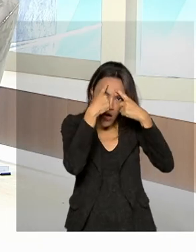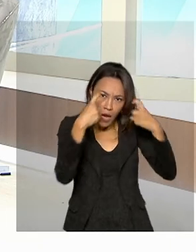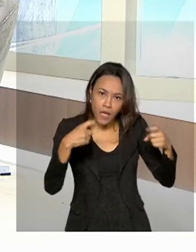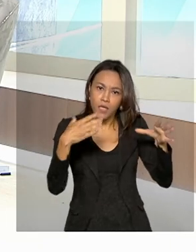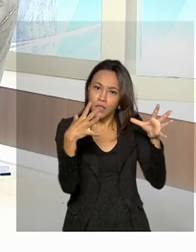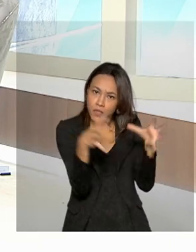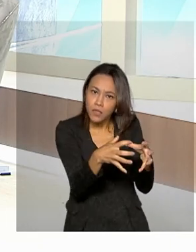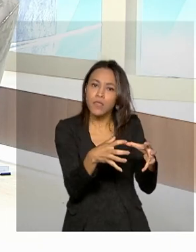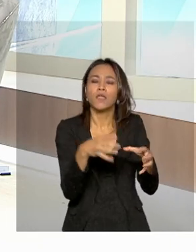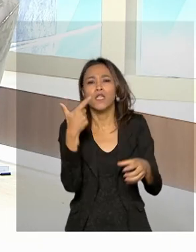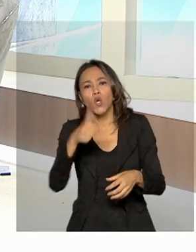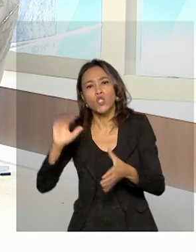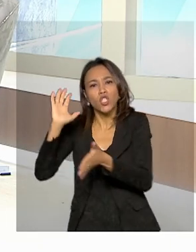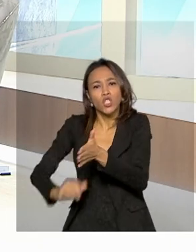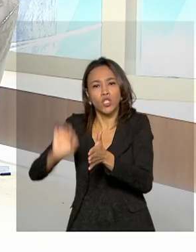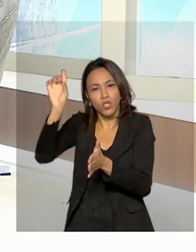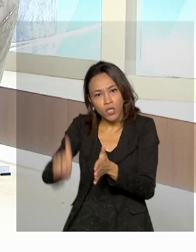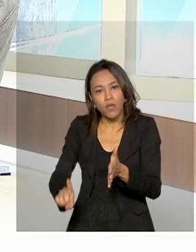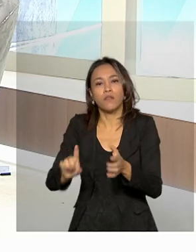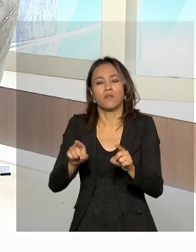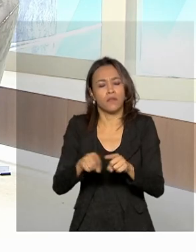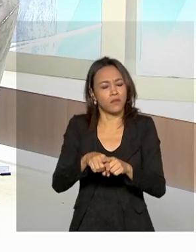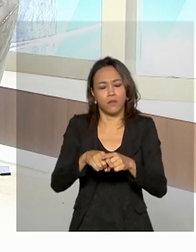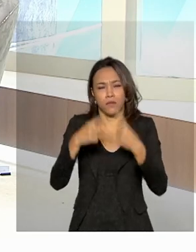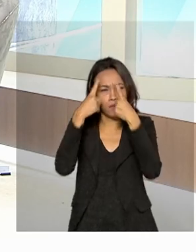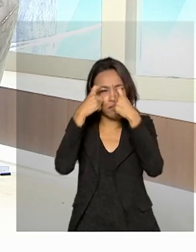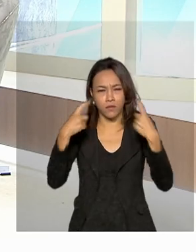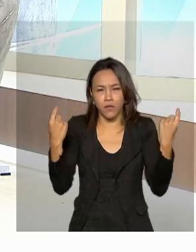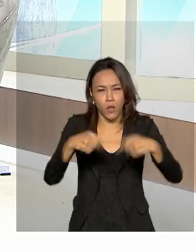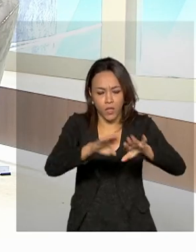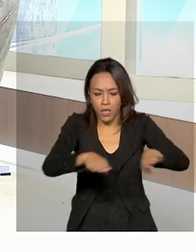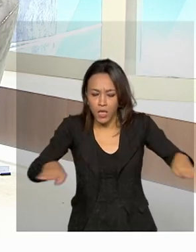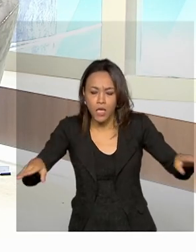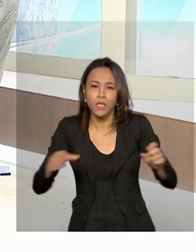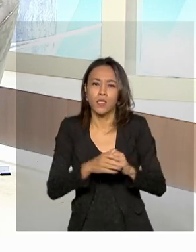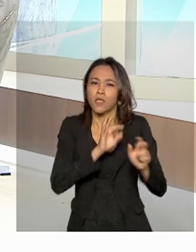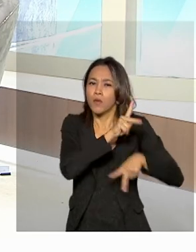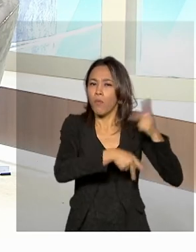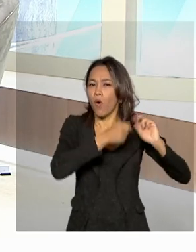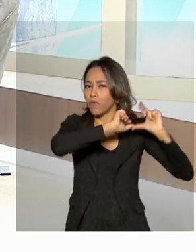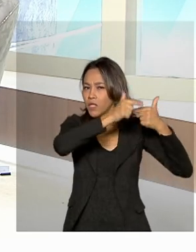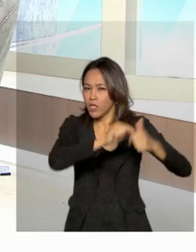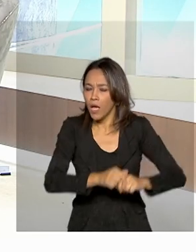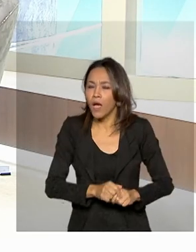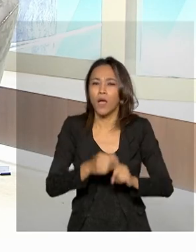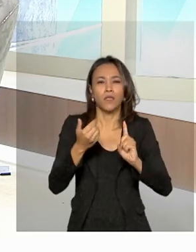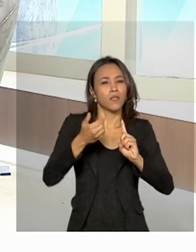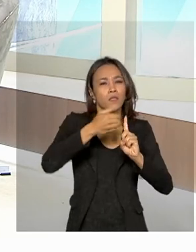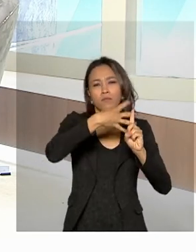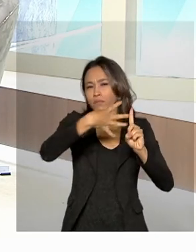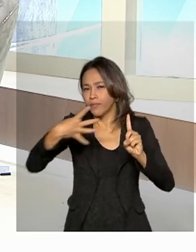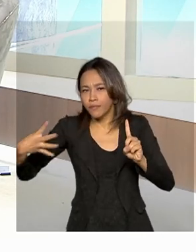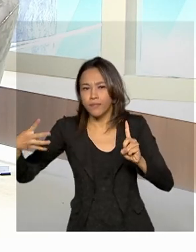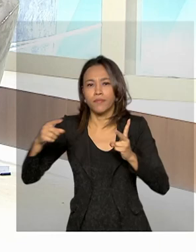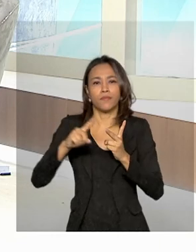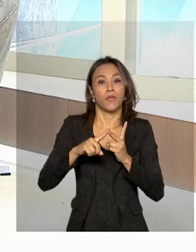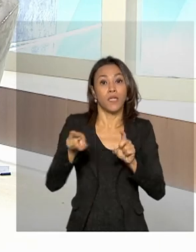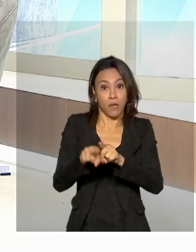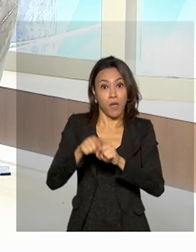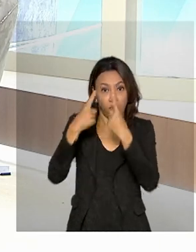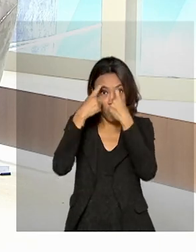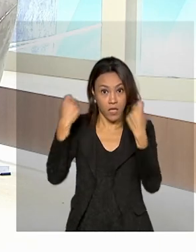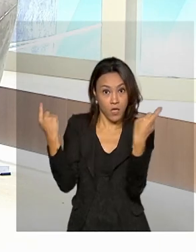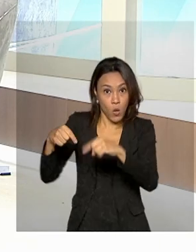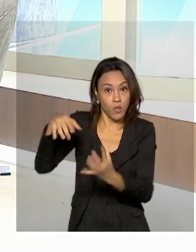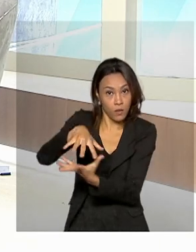de violação de direitos. A violência contra a criança, povos tradicionais, LGBT, violência contra idosos. E